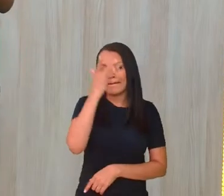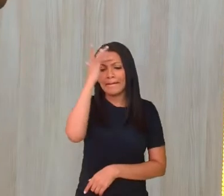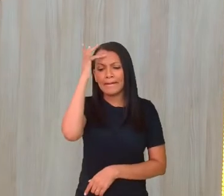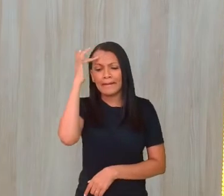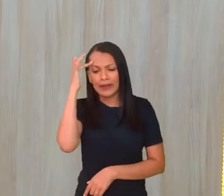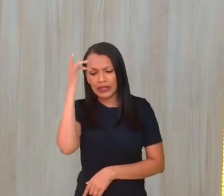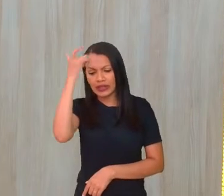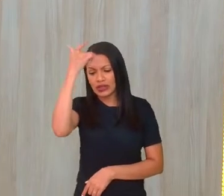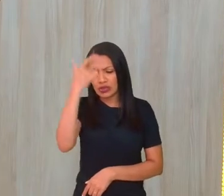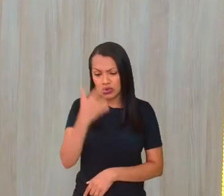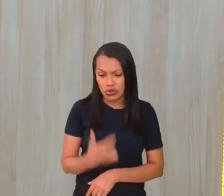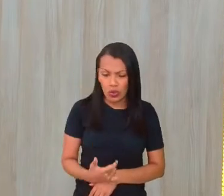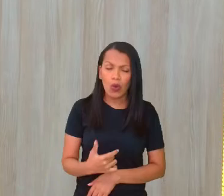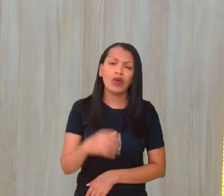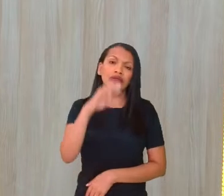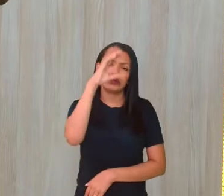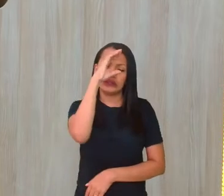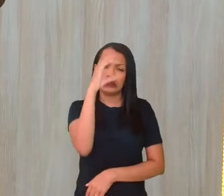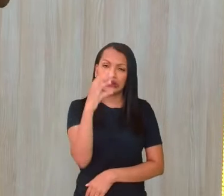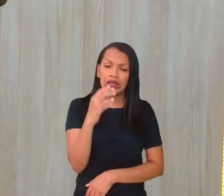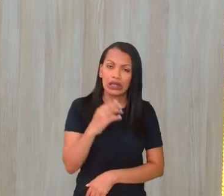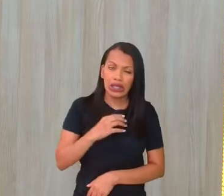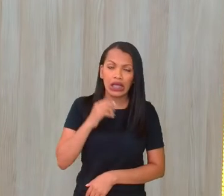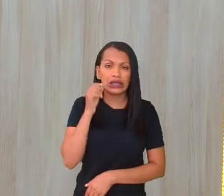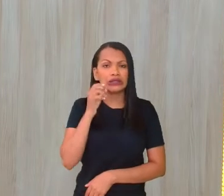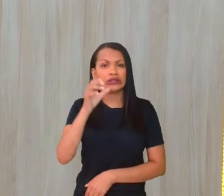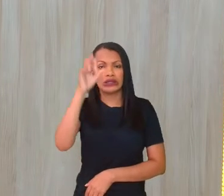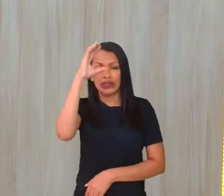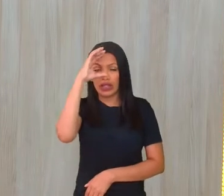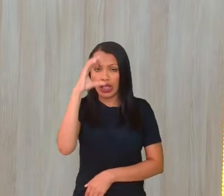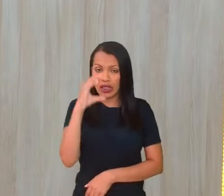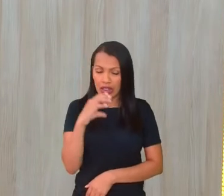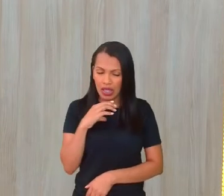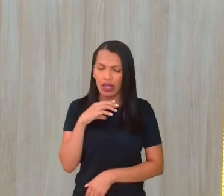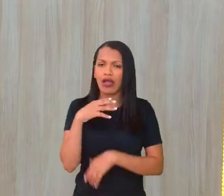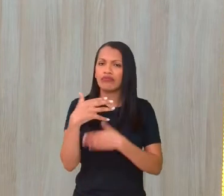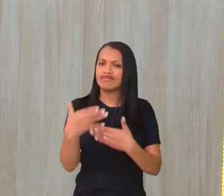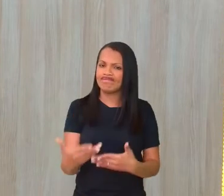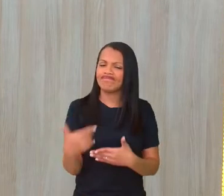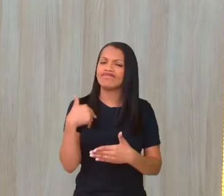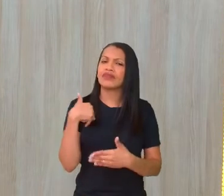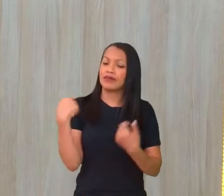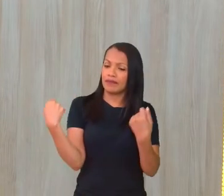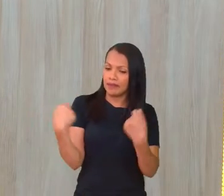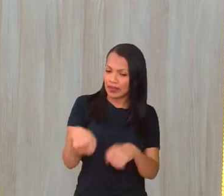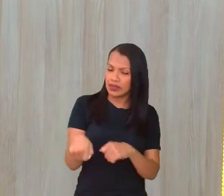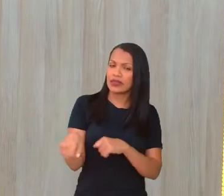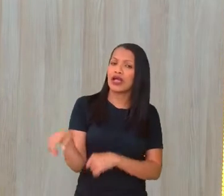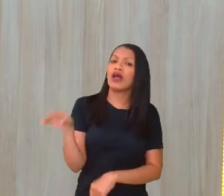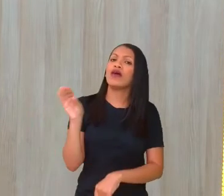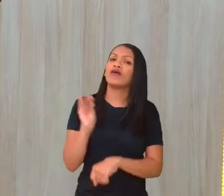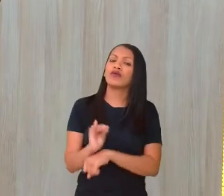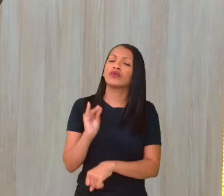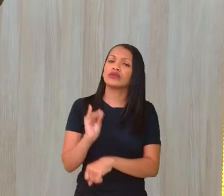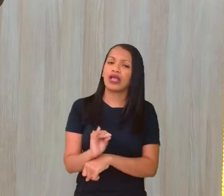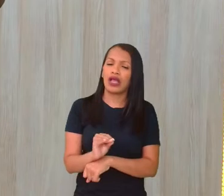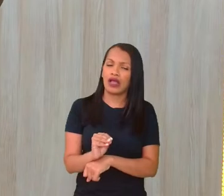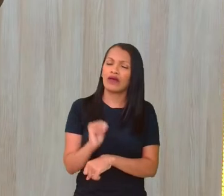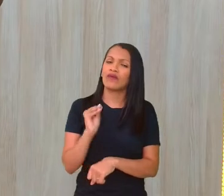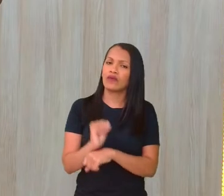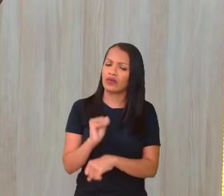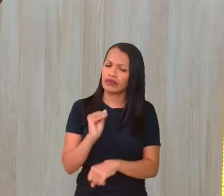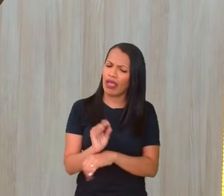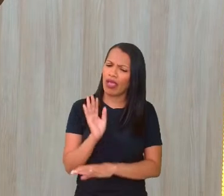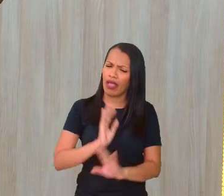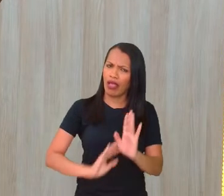pessoas comuns, né, cidadãos e cidadãs, né, que estão aí dia a dia consumindo, né,